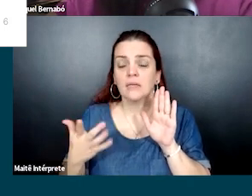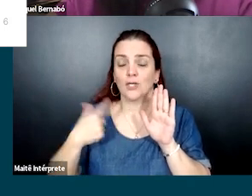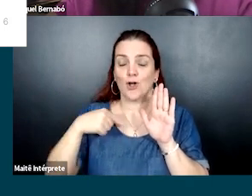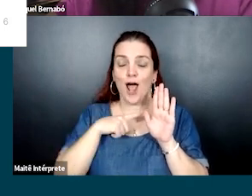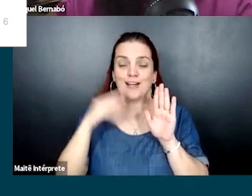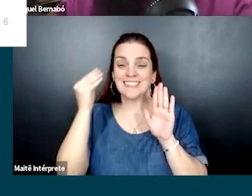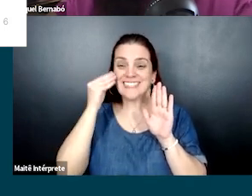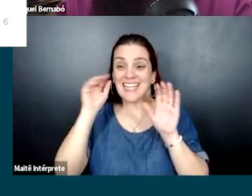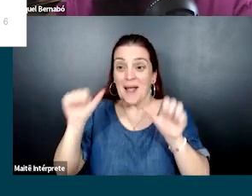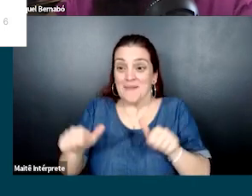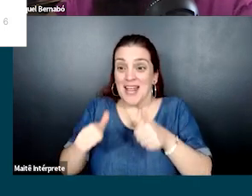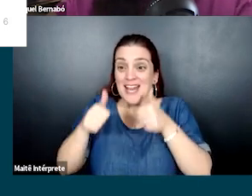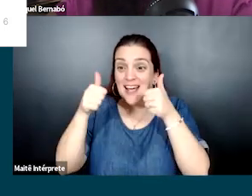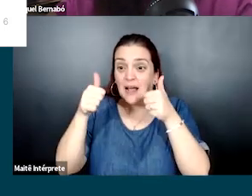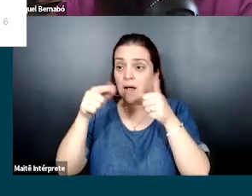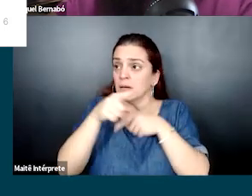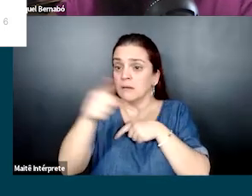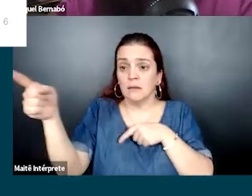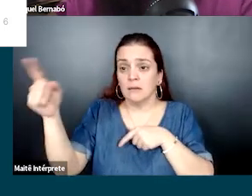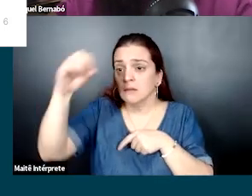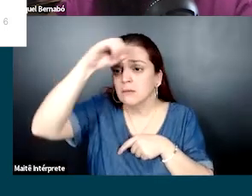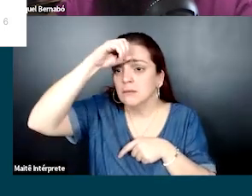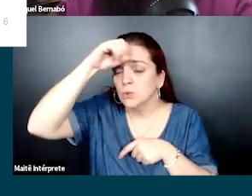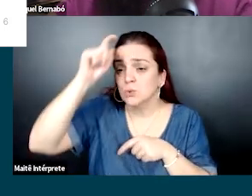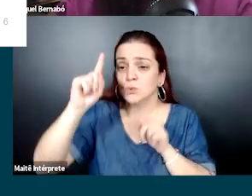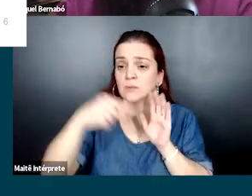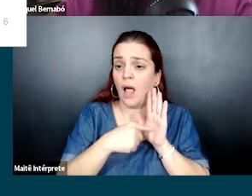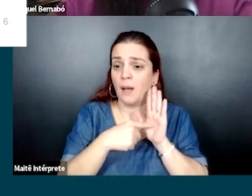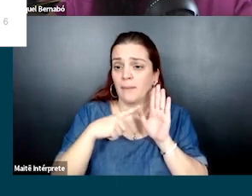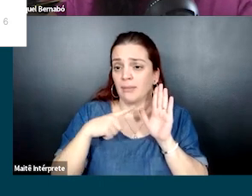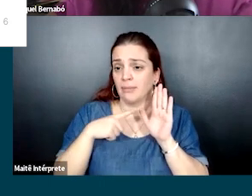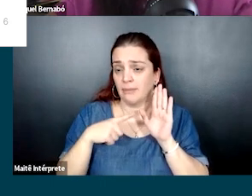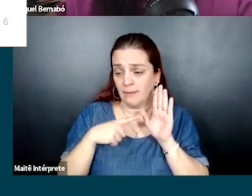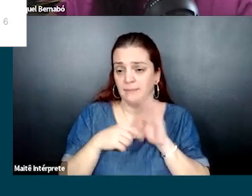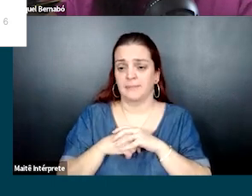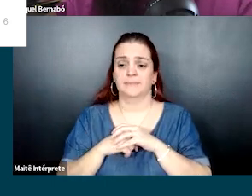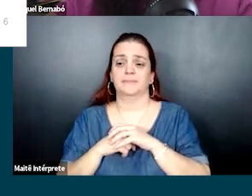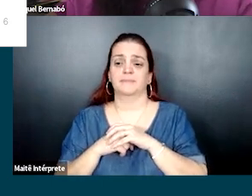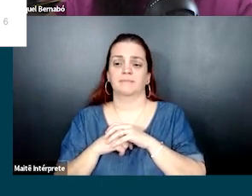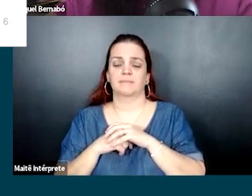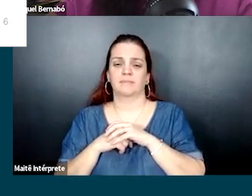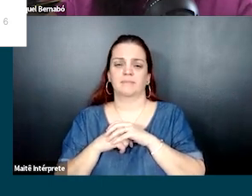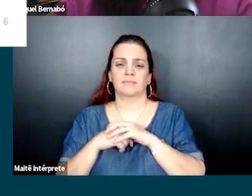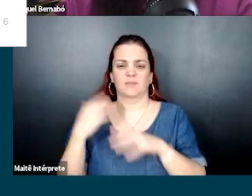produto existia. Então, a gente estava tentando aumentar a conversão de um produto que muitas pessoas nem sabiam que existia.